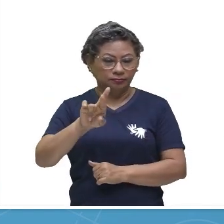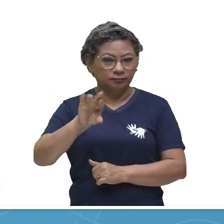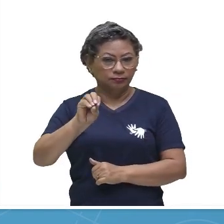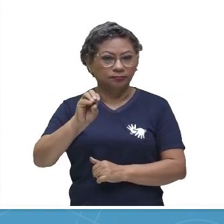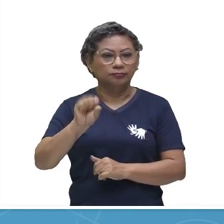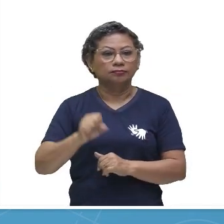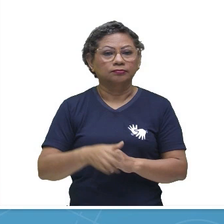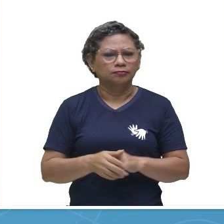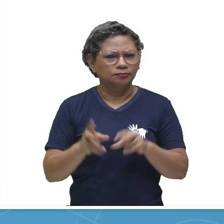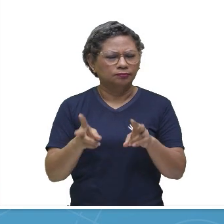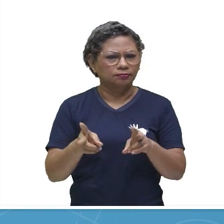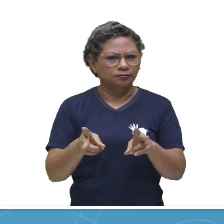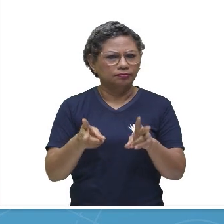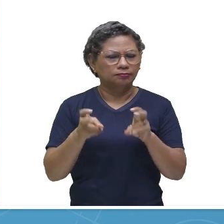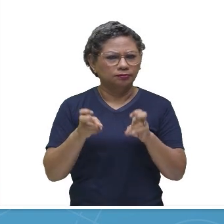Propriamente dito, da nossa potência.